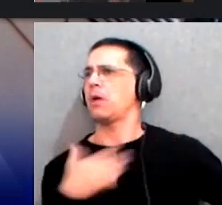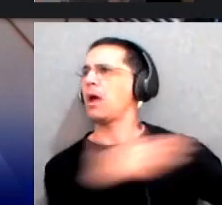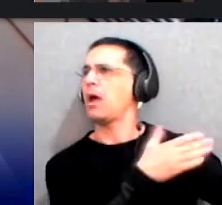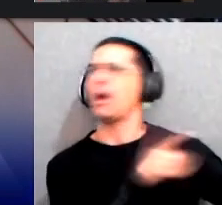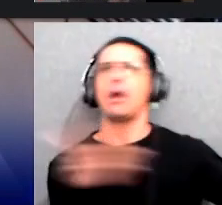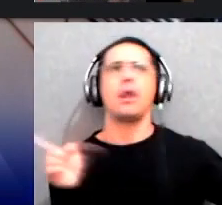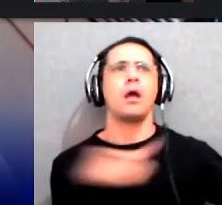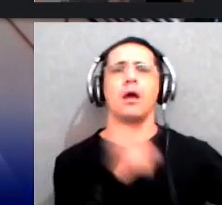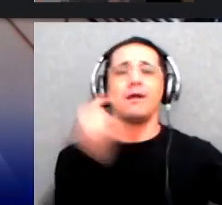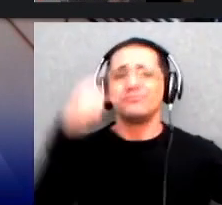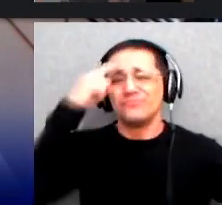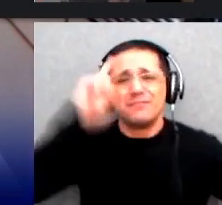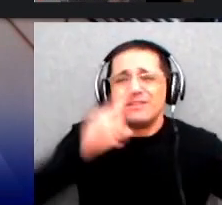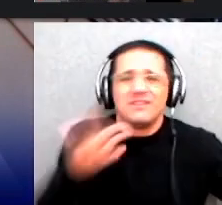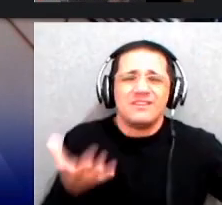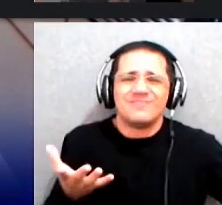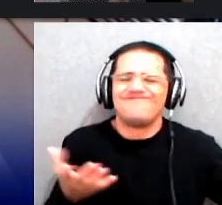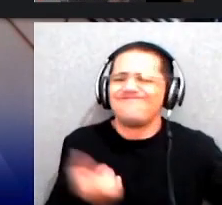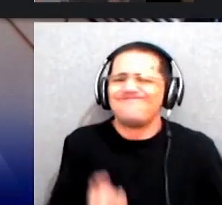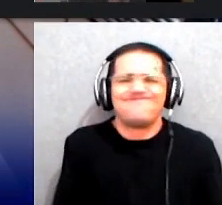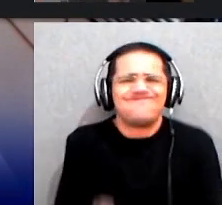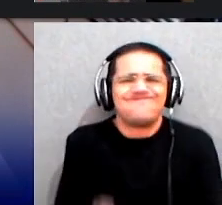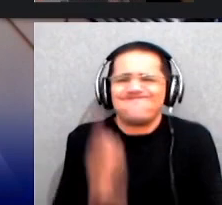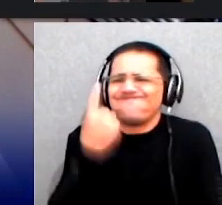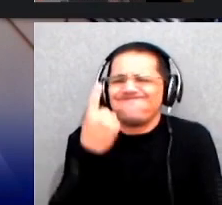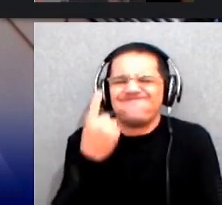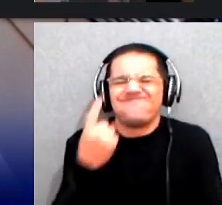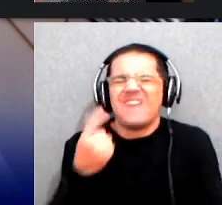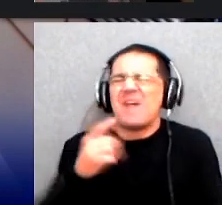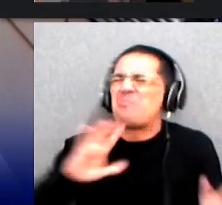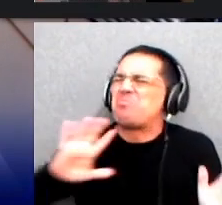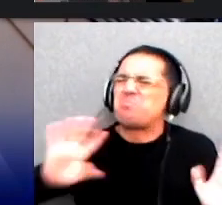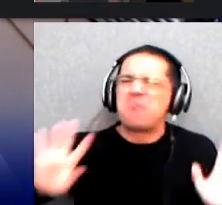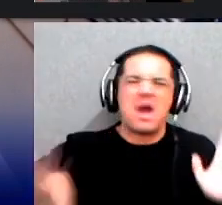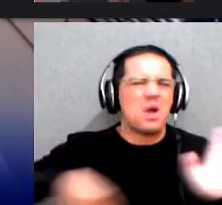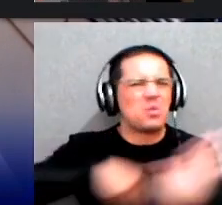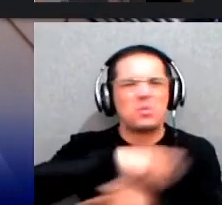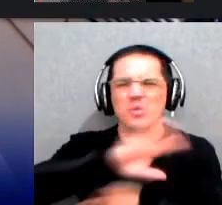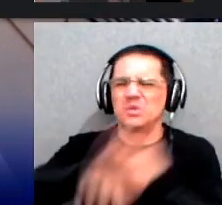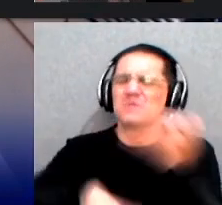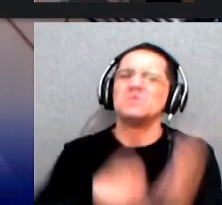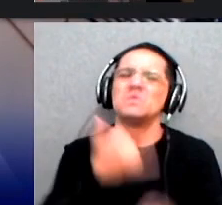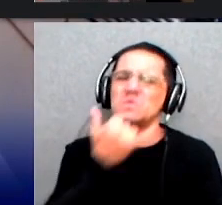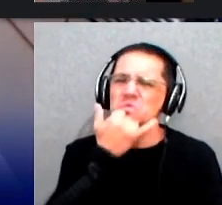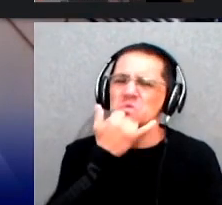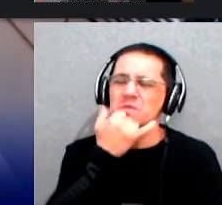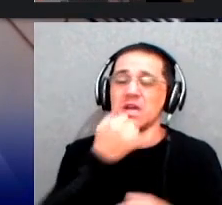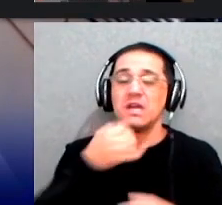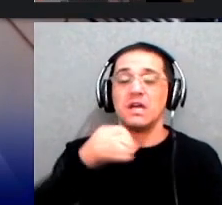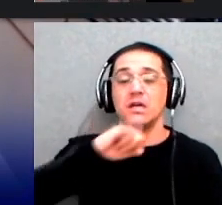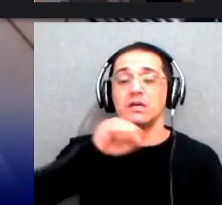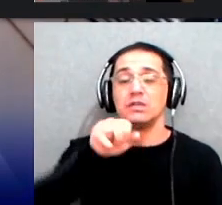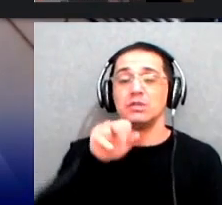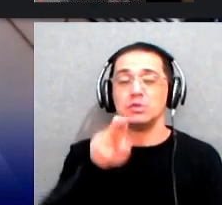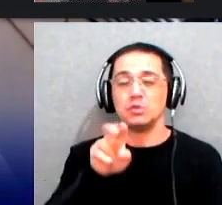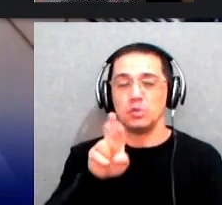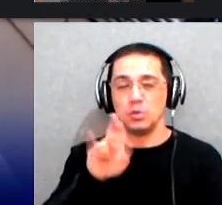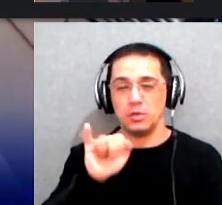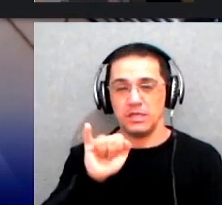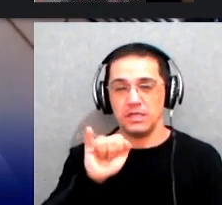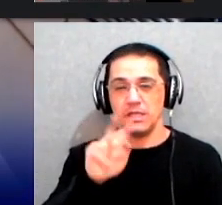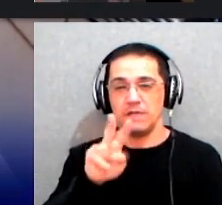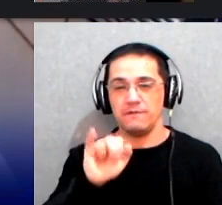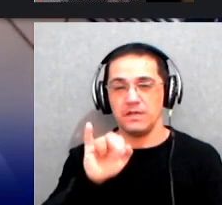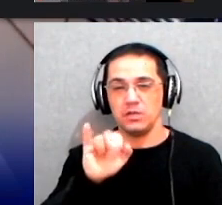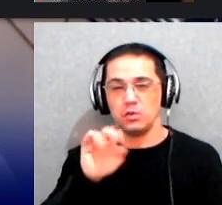pode acontecer. Então, não há como nós pactuarmos com essa história de júri virtual em nenhuma hipótese e tem que fazer um levante contra